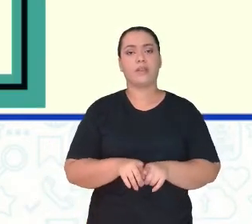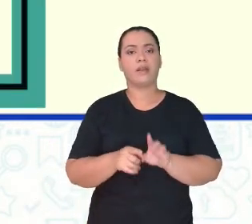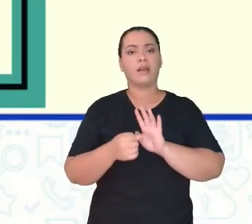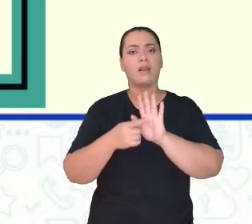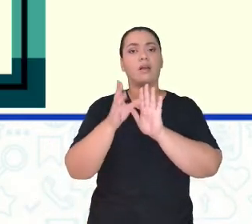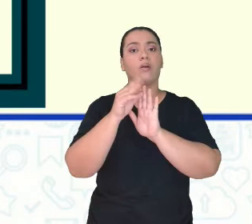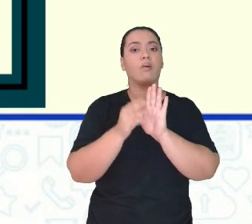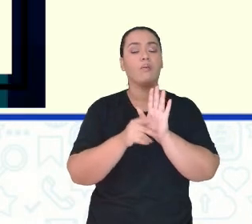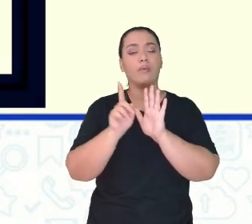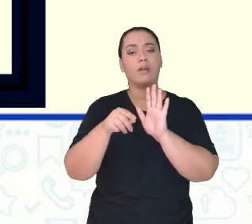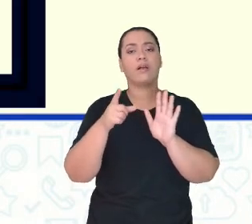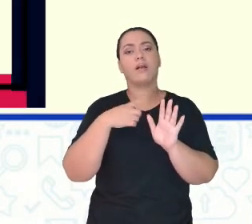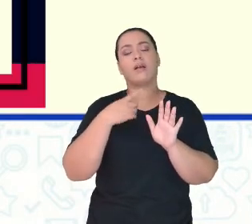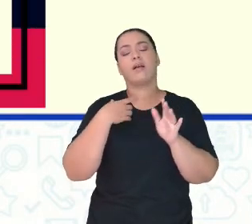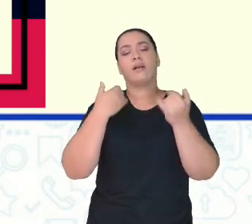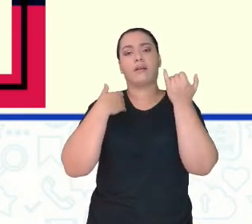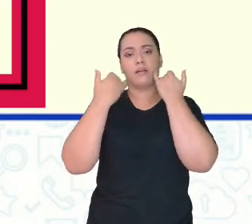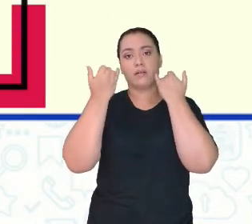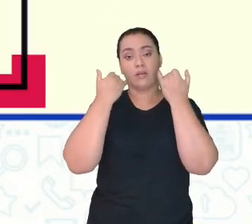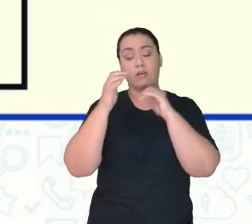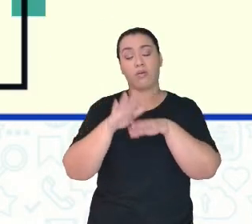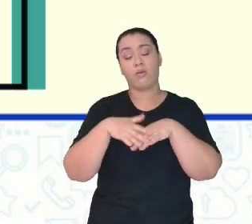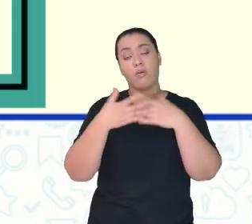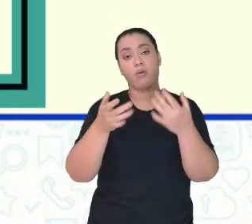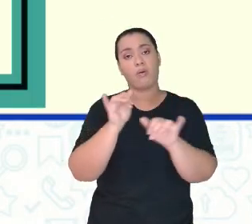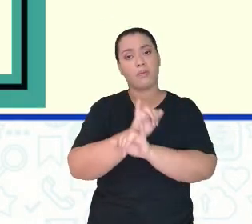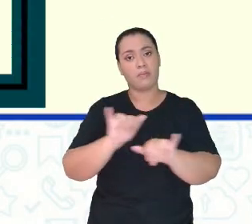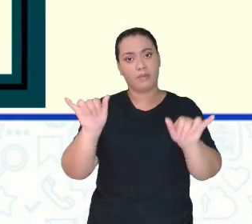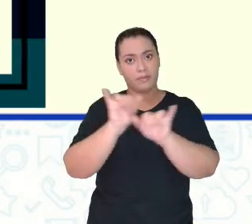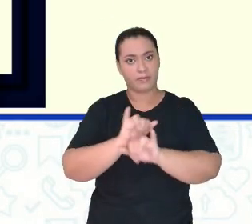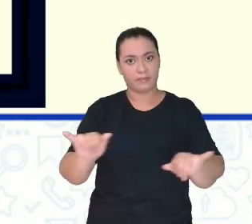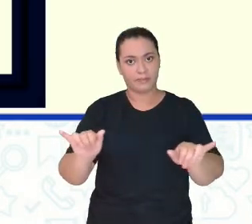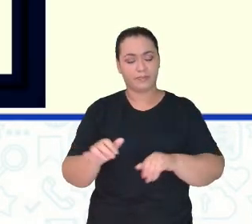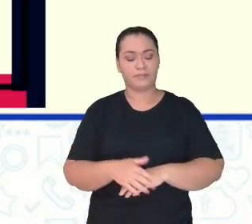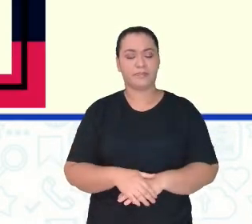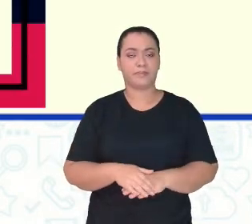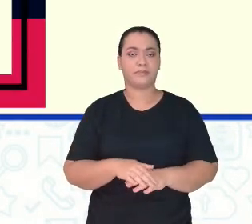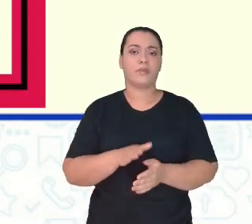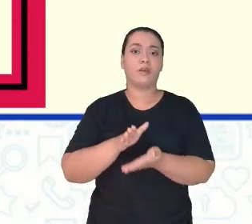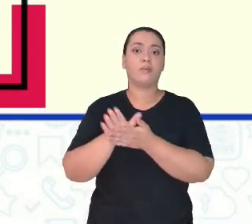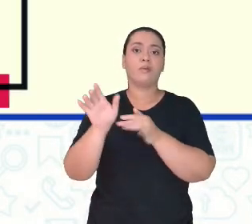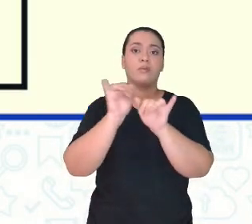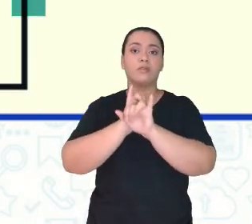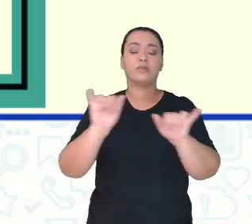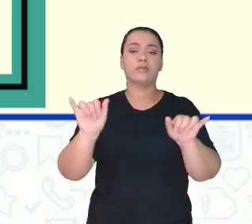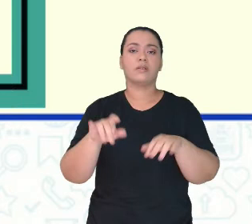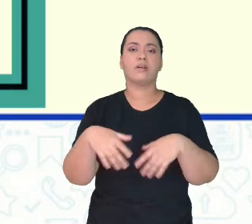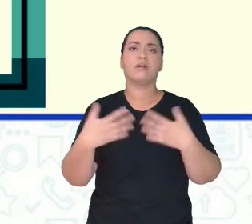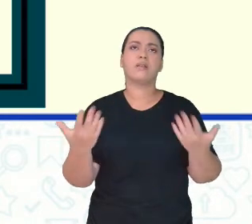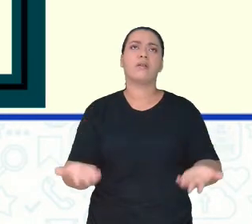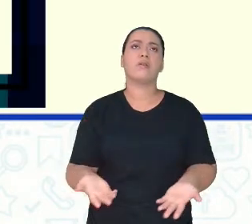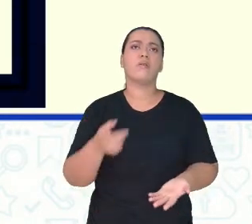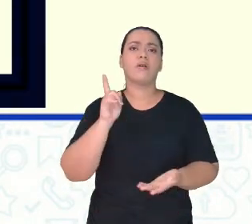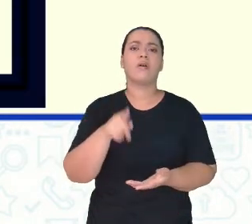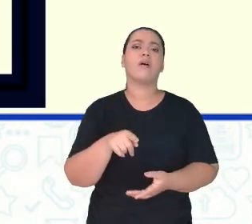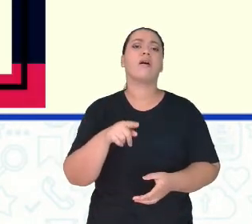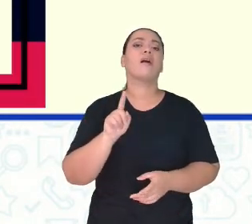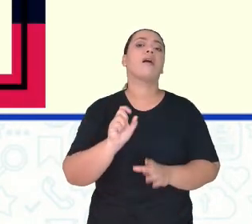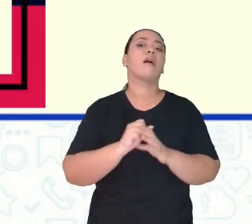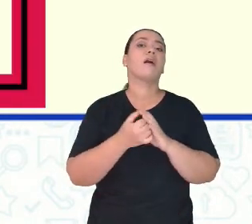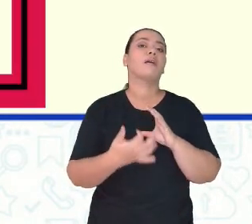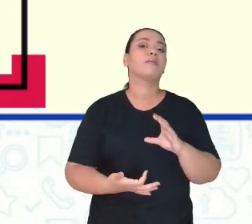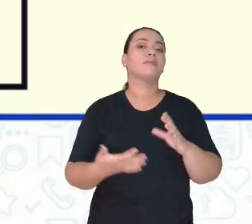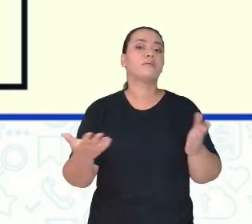conteúdo informativo ou publicitário. E qual é uma grande característica do discurso publicitário, gente?